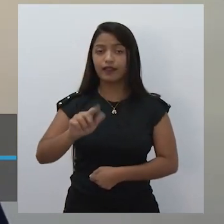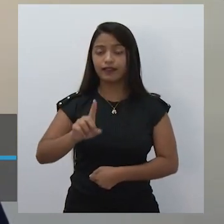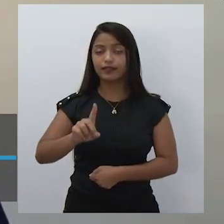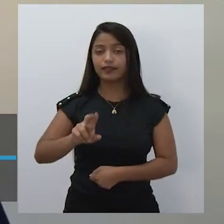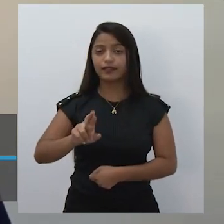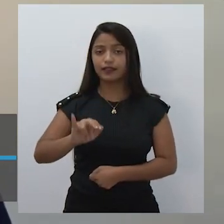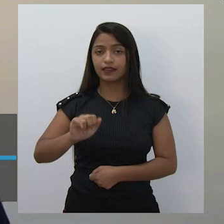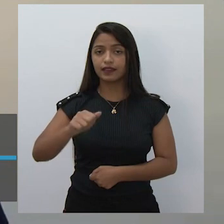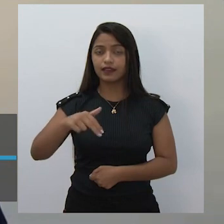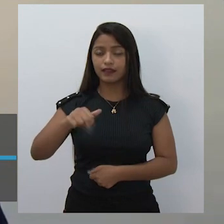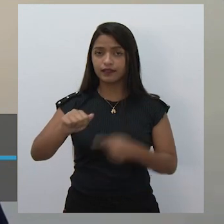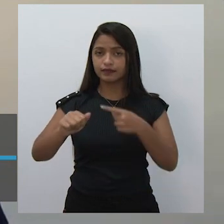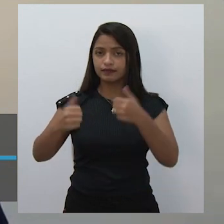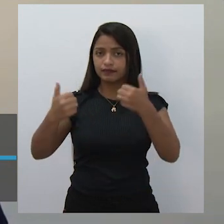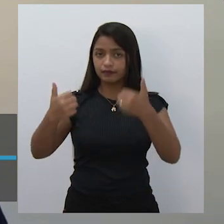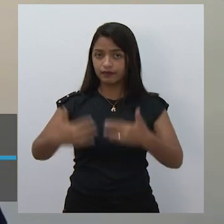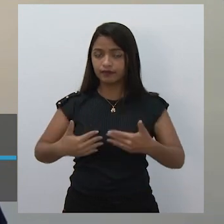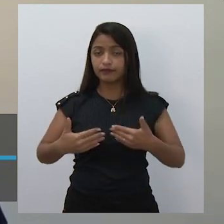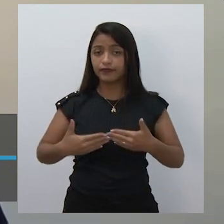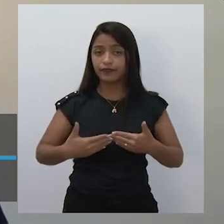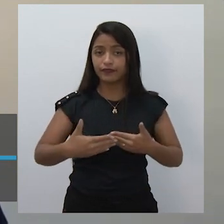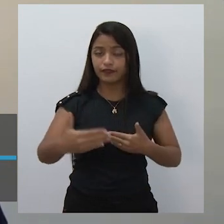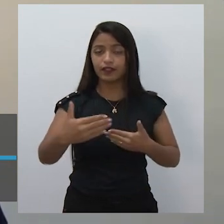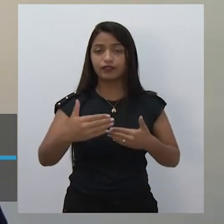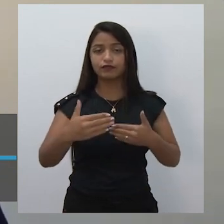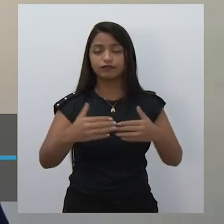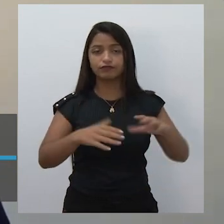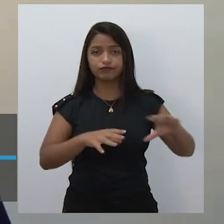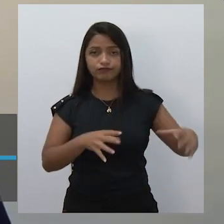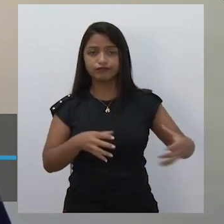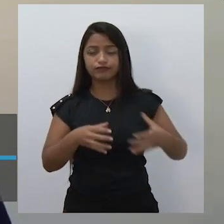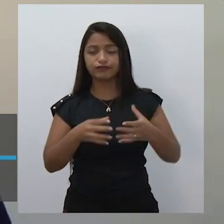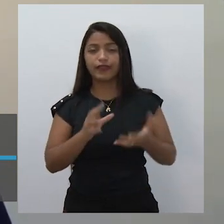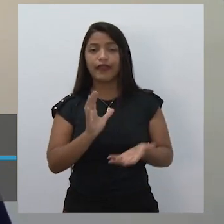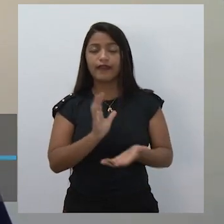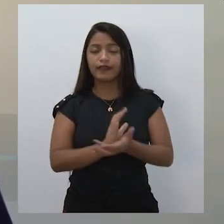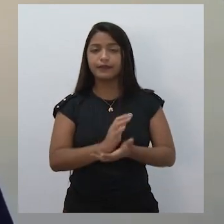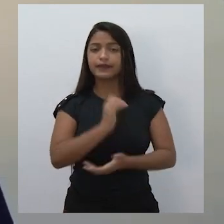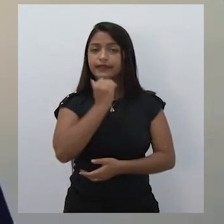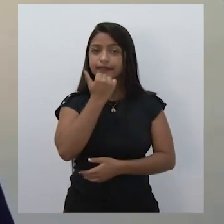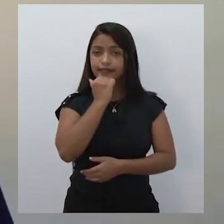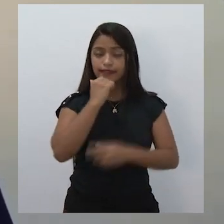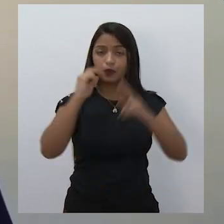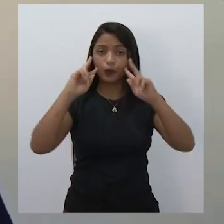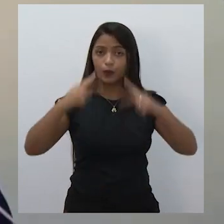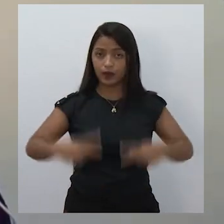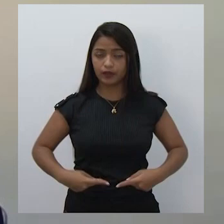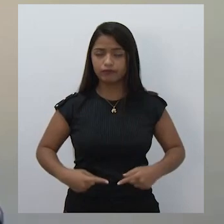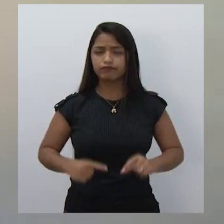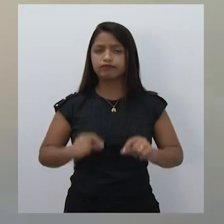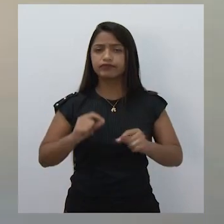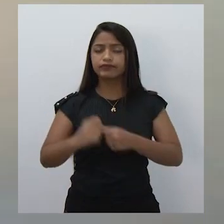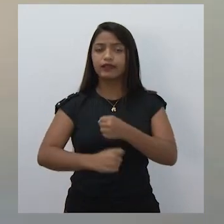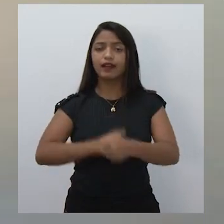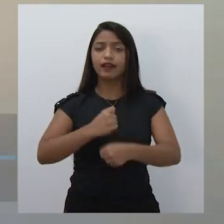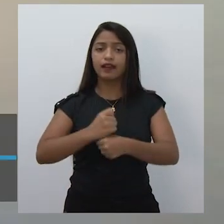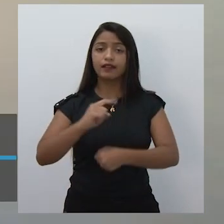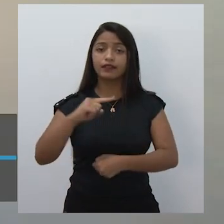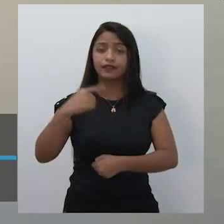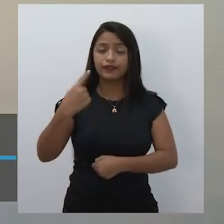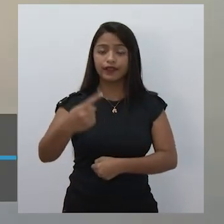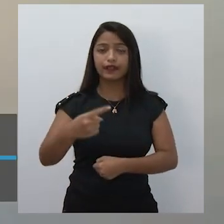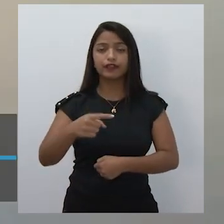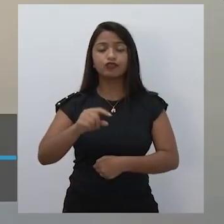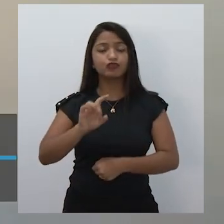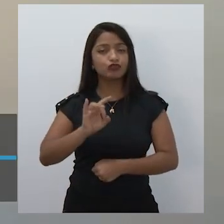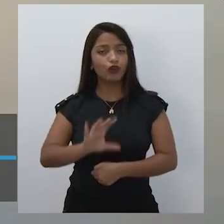a pouco a equipe de Ciências Humanas vai estar conversando com vocês, que o ano que vem a gente vai estar trabalhando só com formação geral